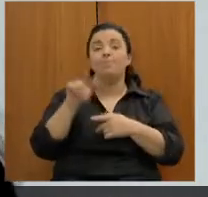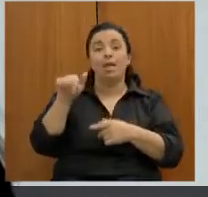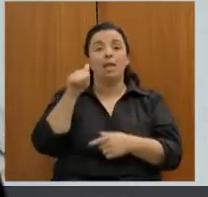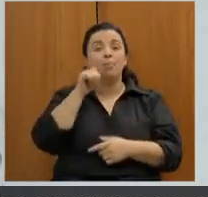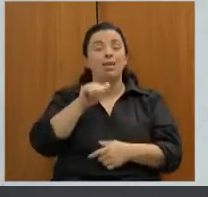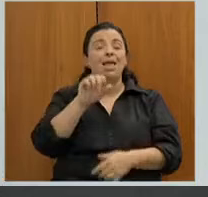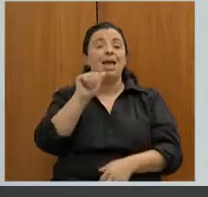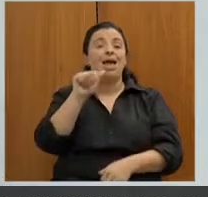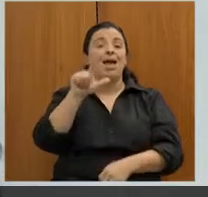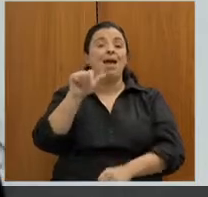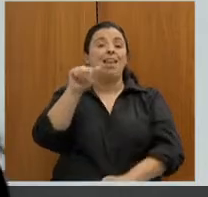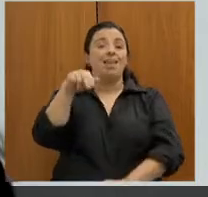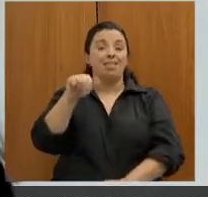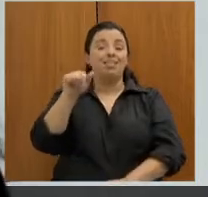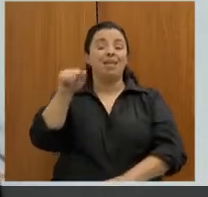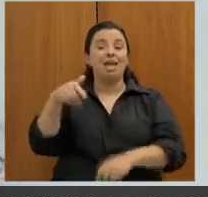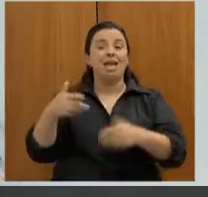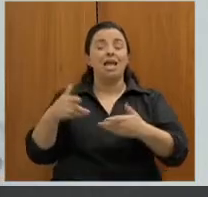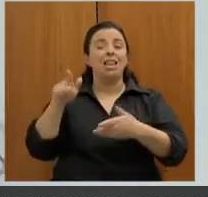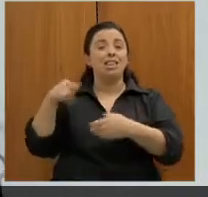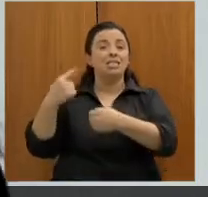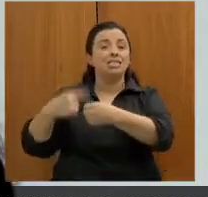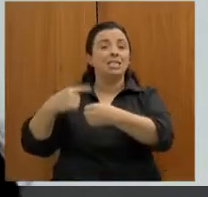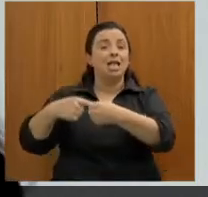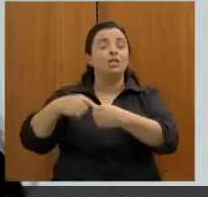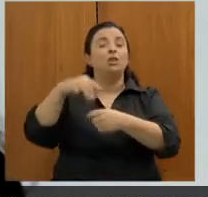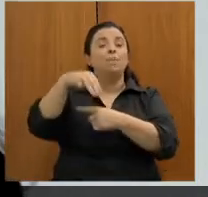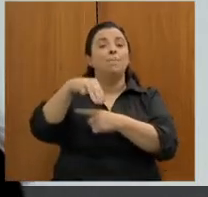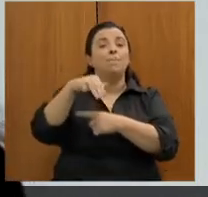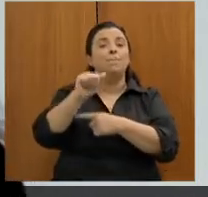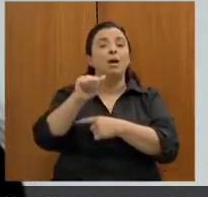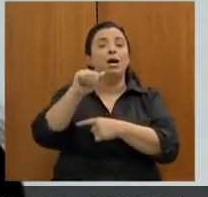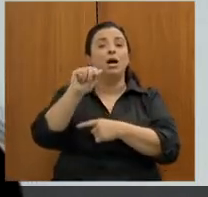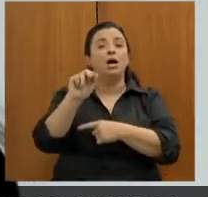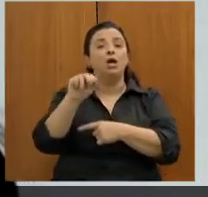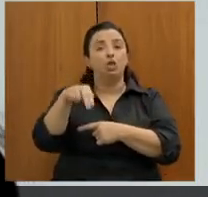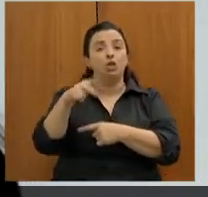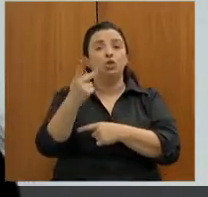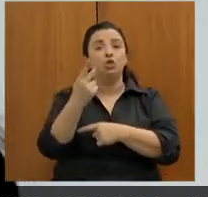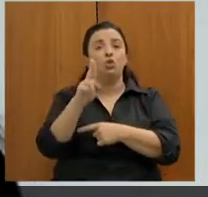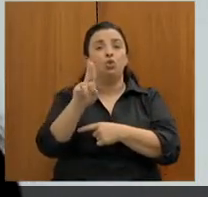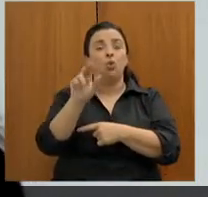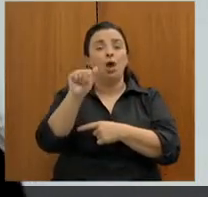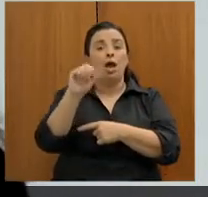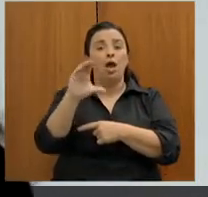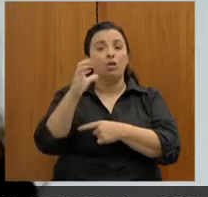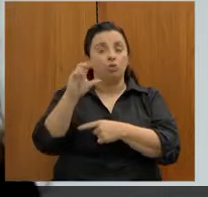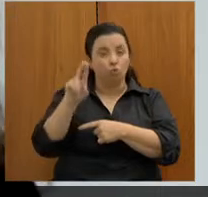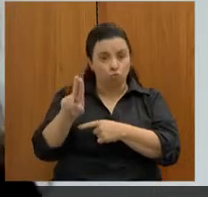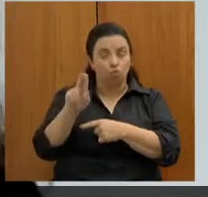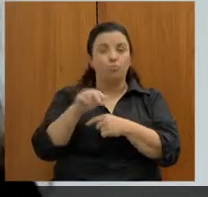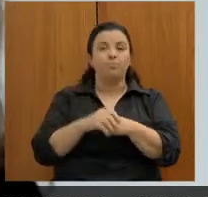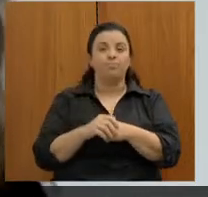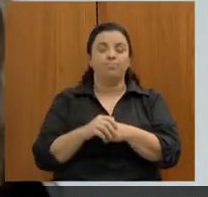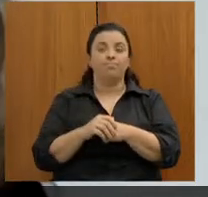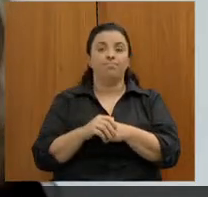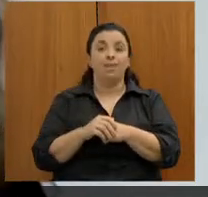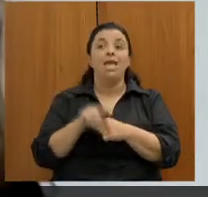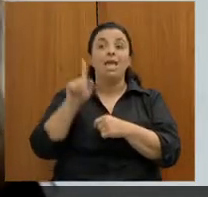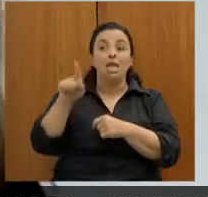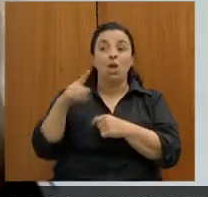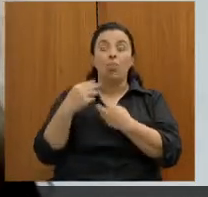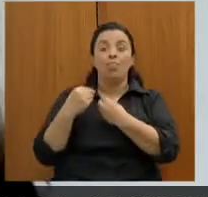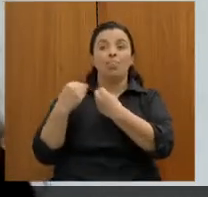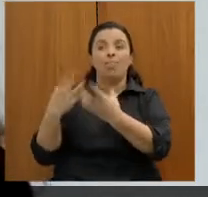ela é da cidade de Manhuaçu E desde então que eu dei voz a ela eu comecei a ser vítima do agressor ou